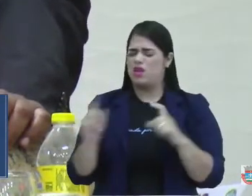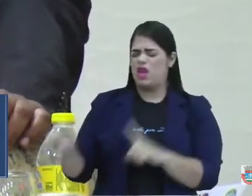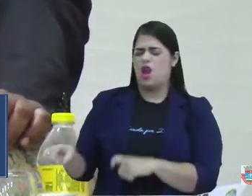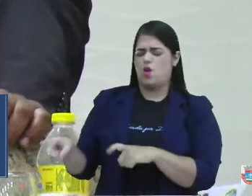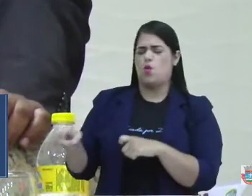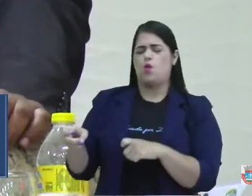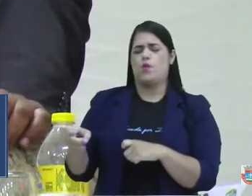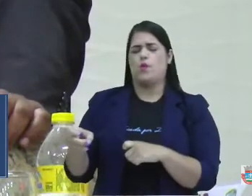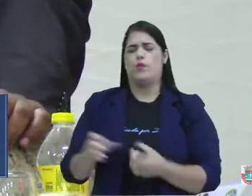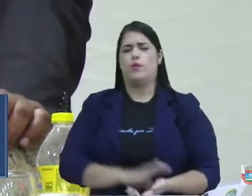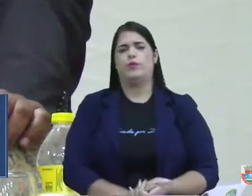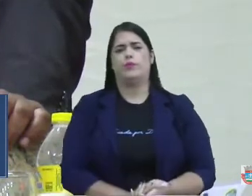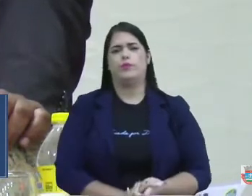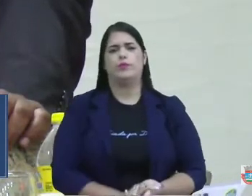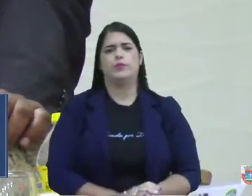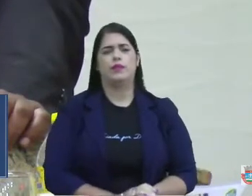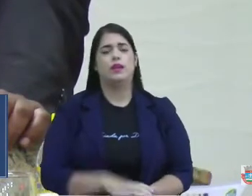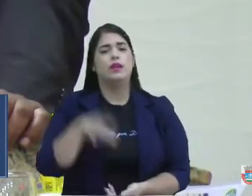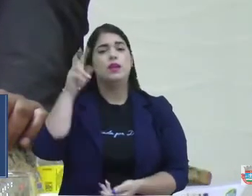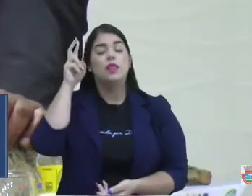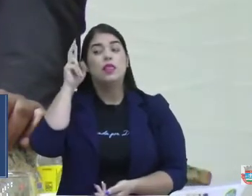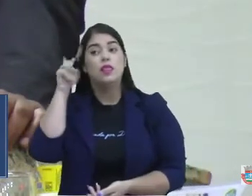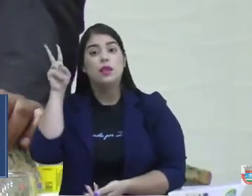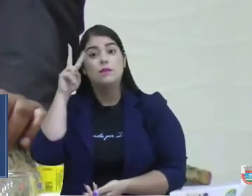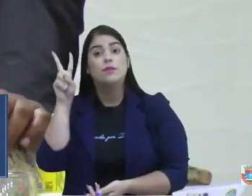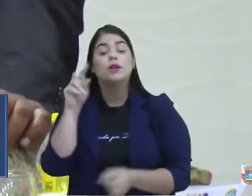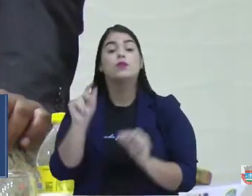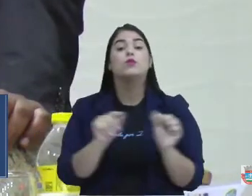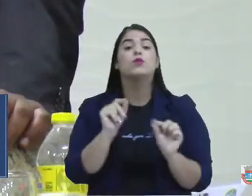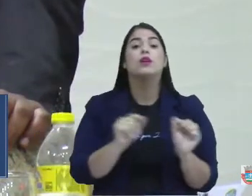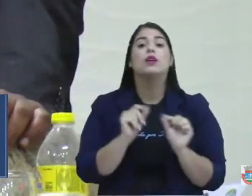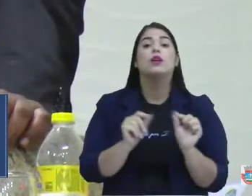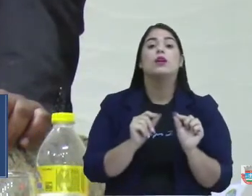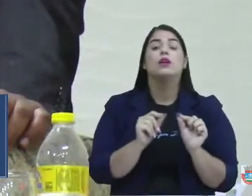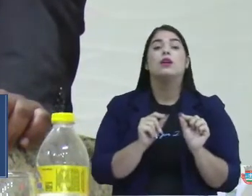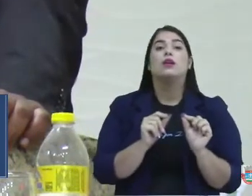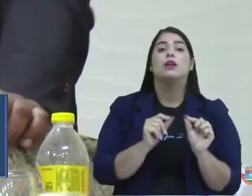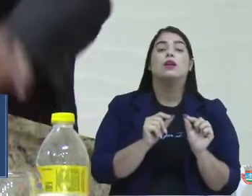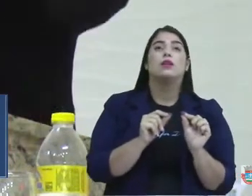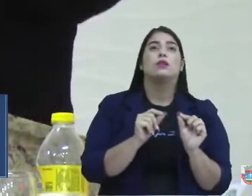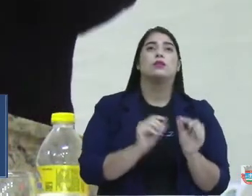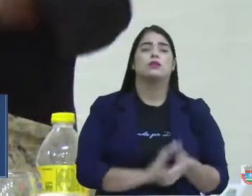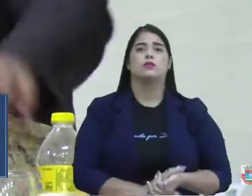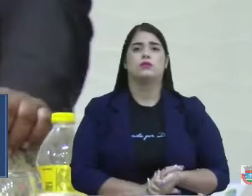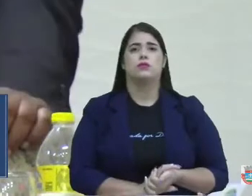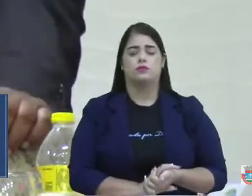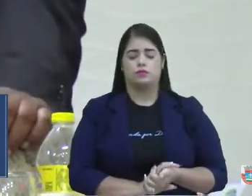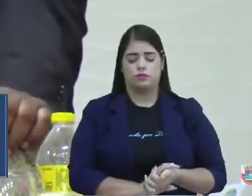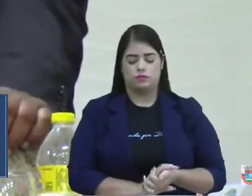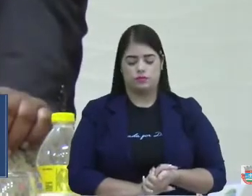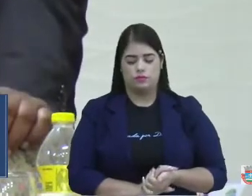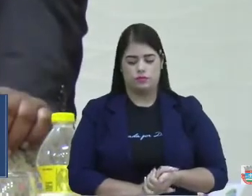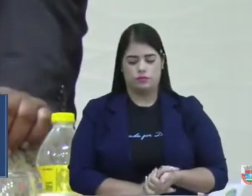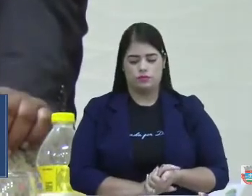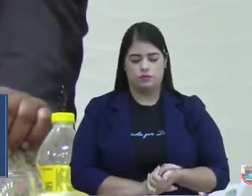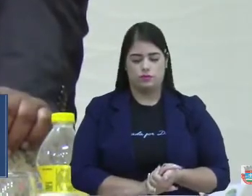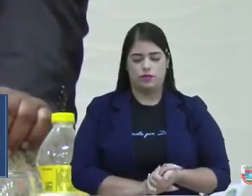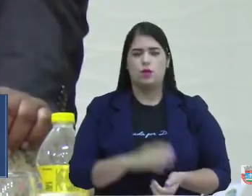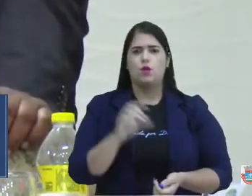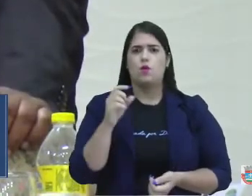região. Lembrando que não faça oração de terra de 5, 6 hectares de uma pessoa. Não